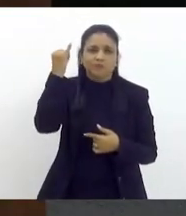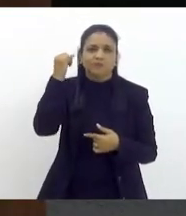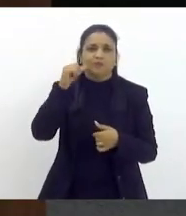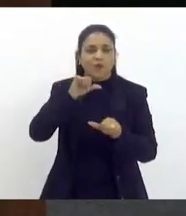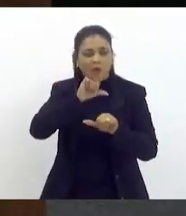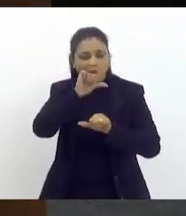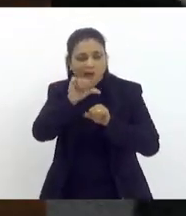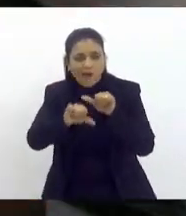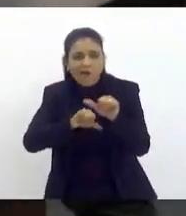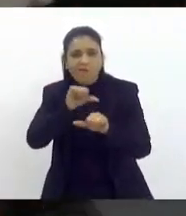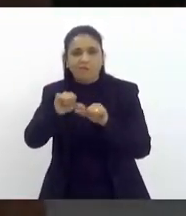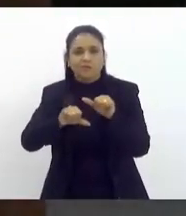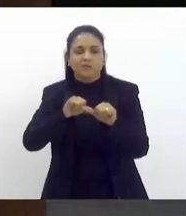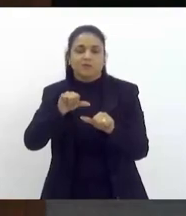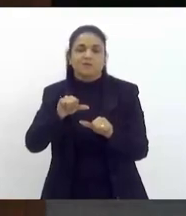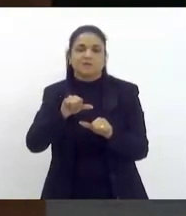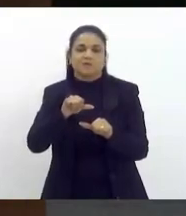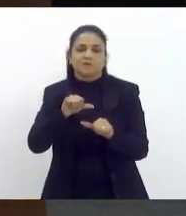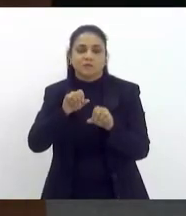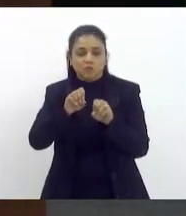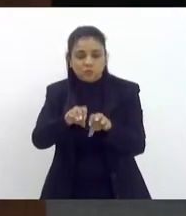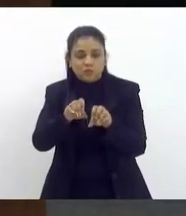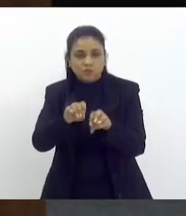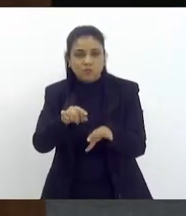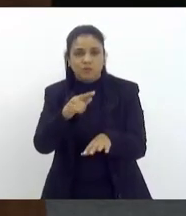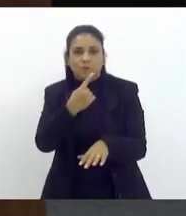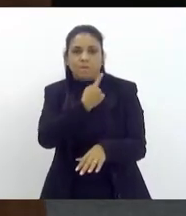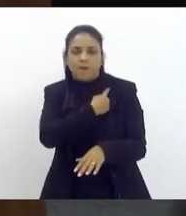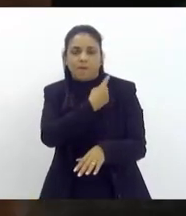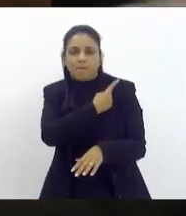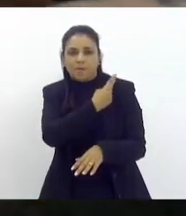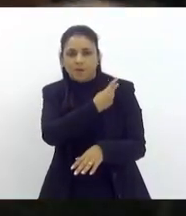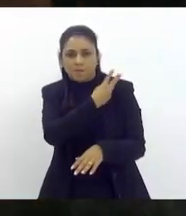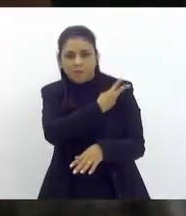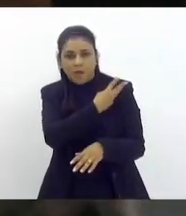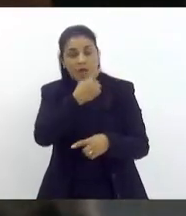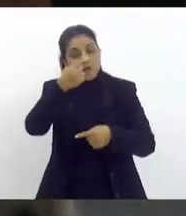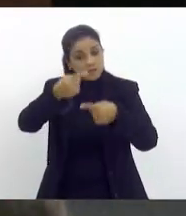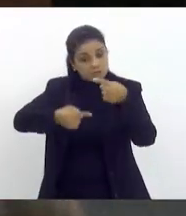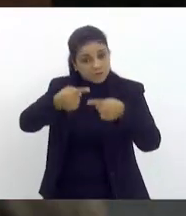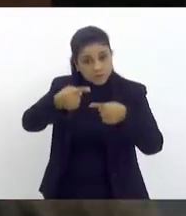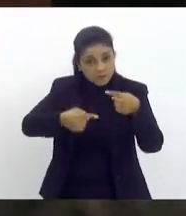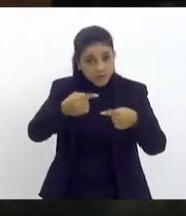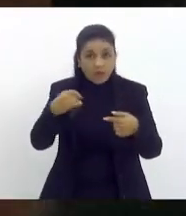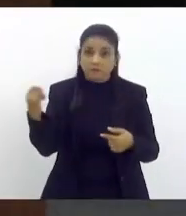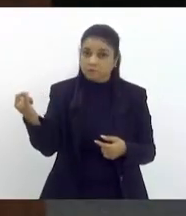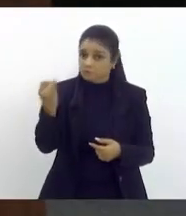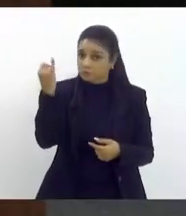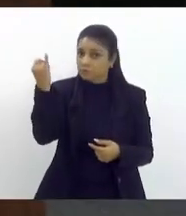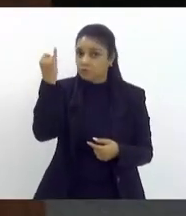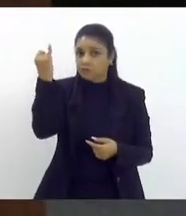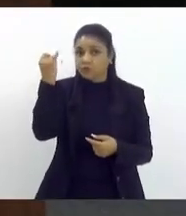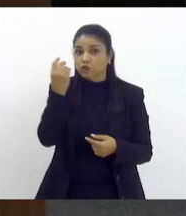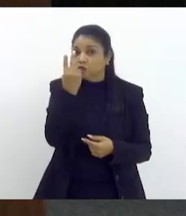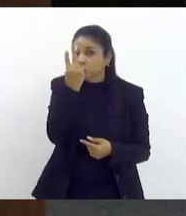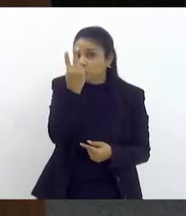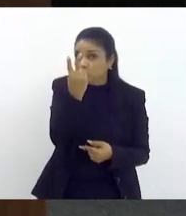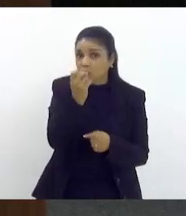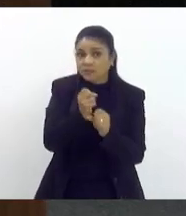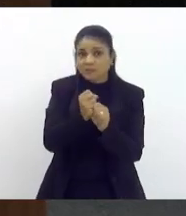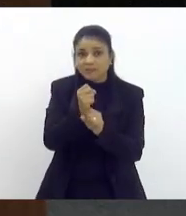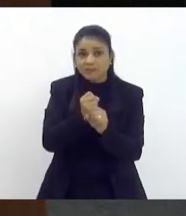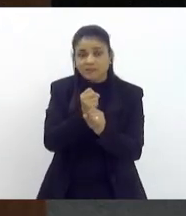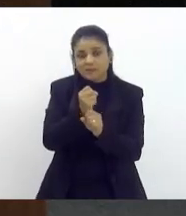ensino médio seja encarada como um debate importante diante de dois dois anos de